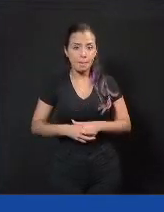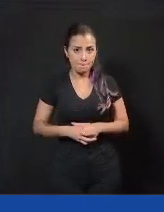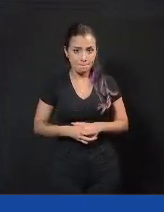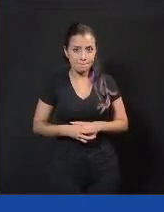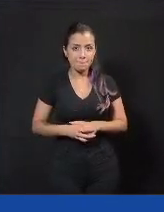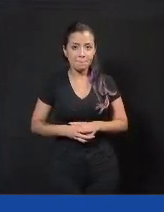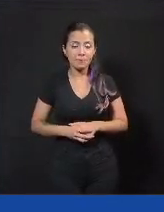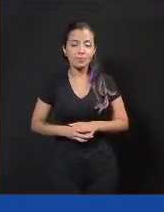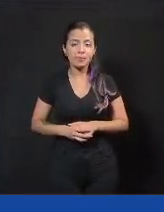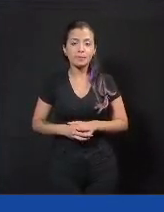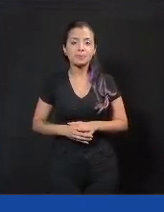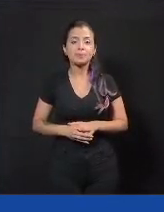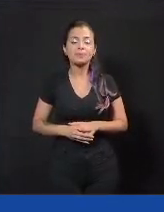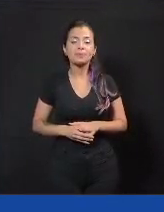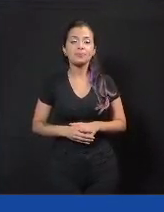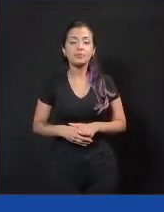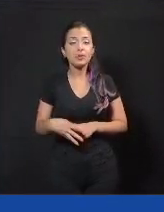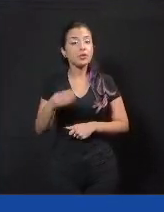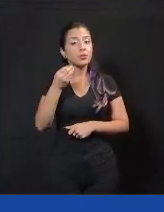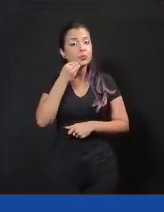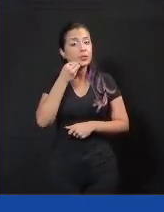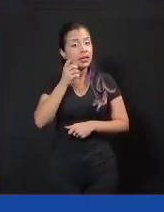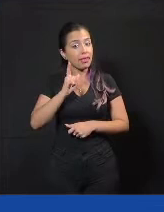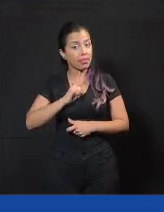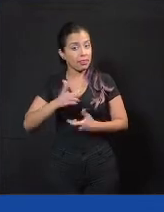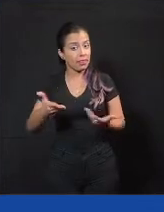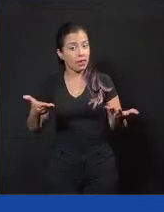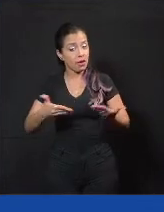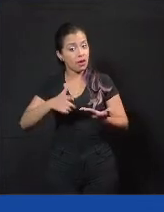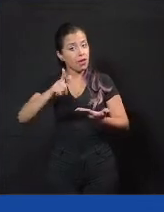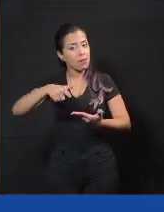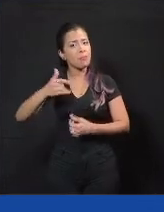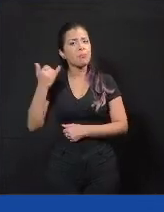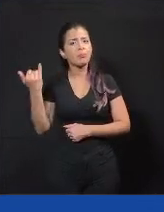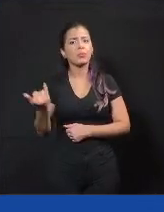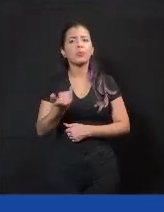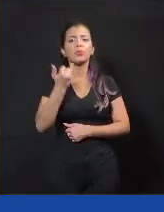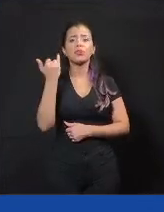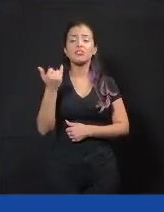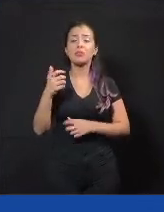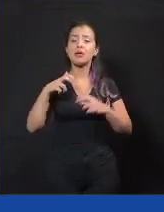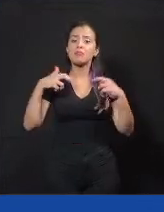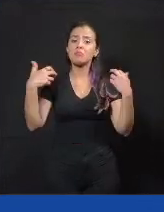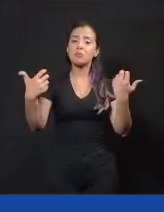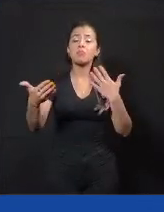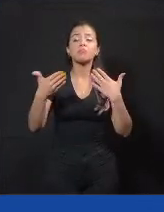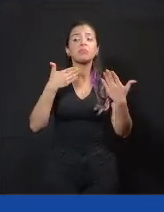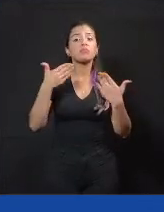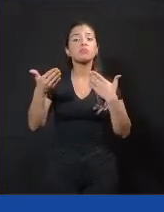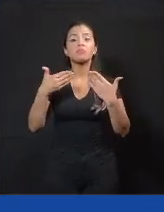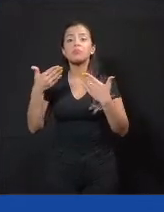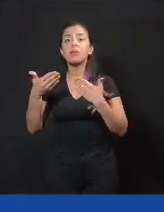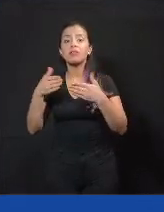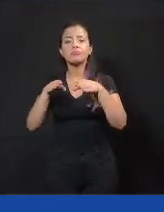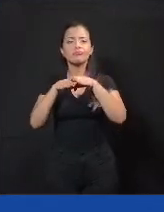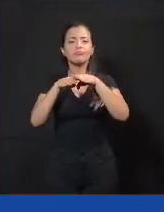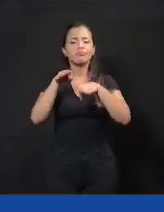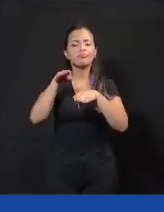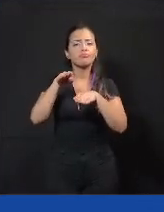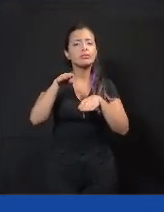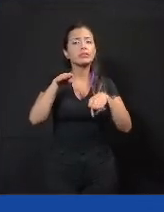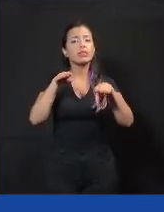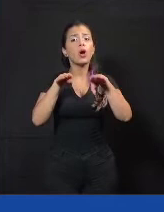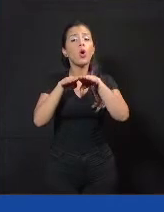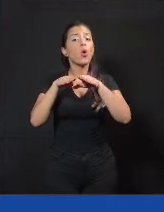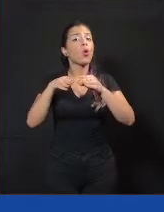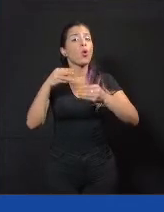a oportunidade que temos agora, ela é fundamental para que a gente possa conversar um pouco sobre como que se produz essa desigualdade racial no Brasil